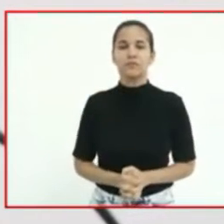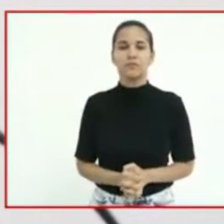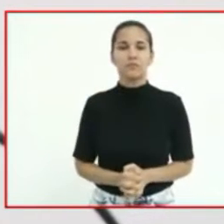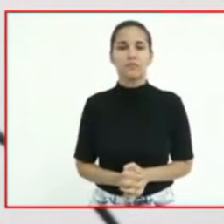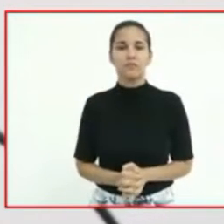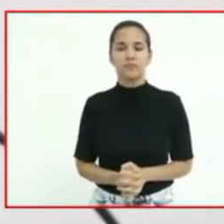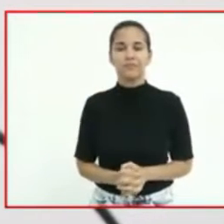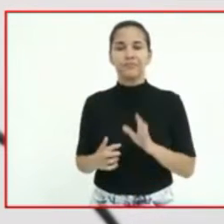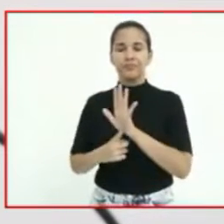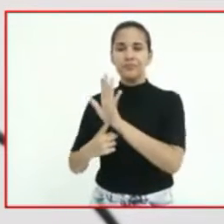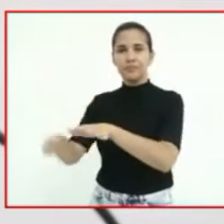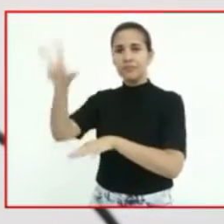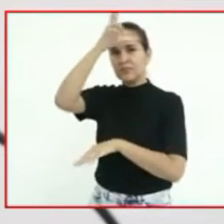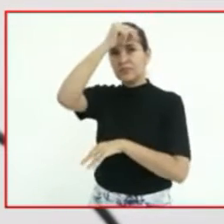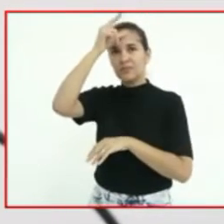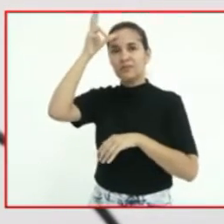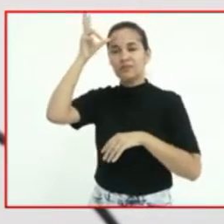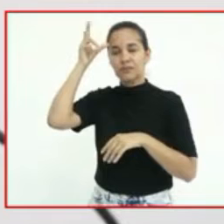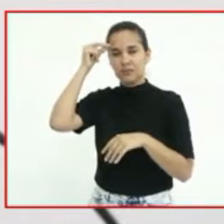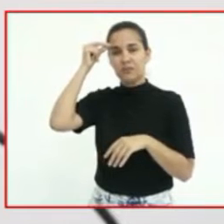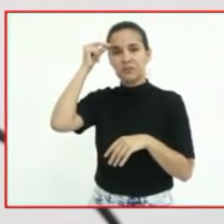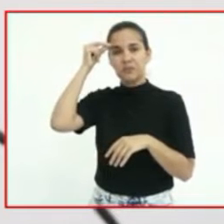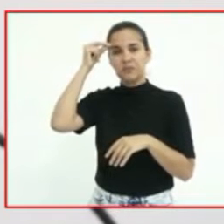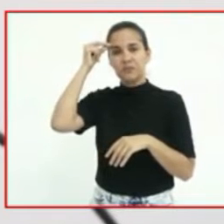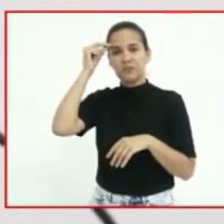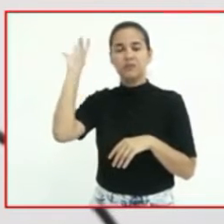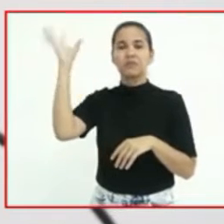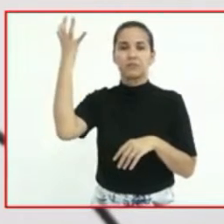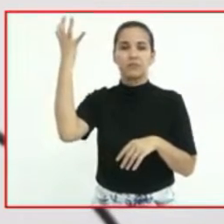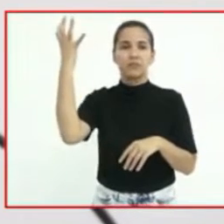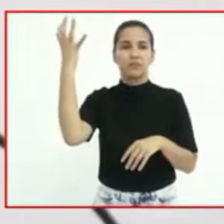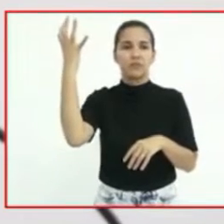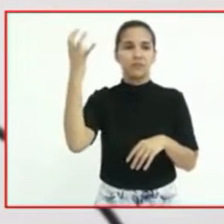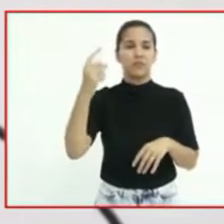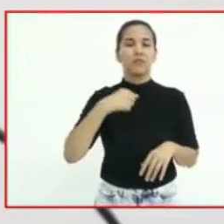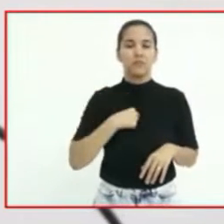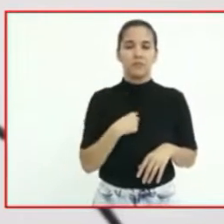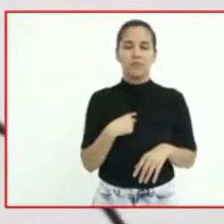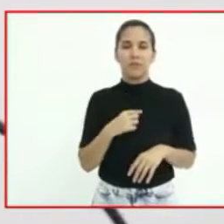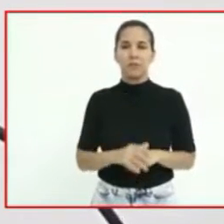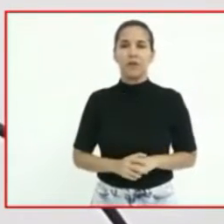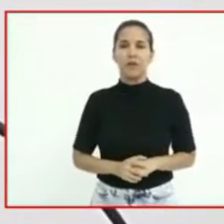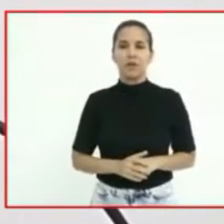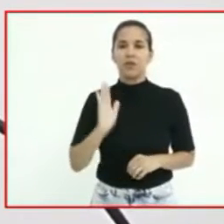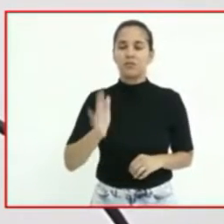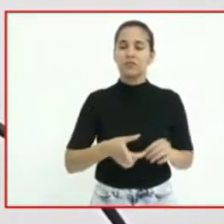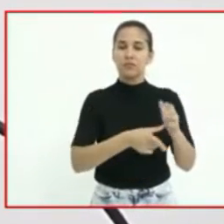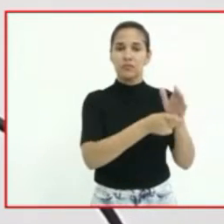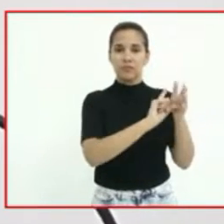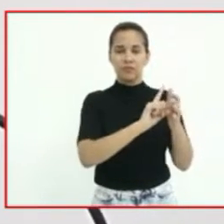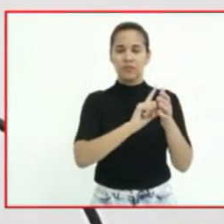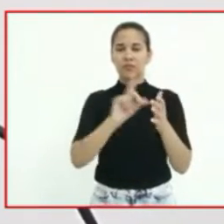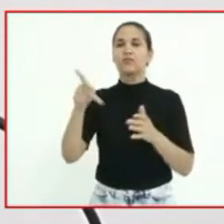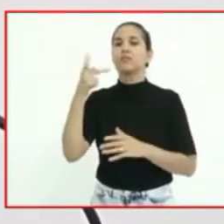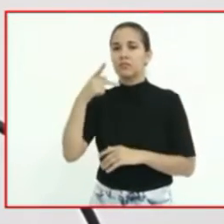E levamos ao prefeito algumas reivindicações e o que vem acontecendo. Eu, pessoalmente, já tinha ido, eu